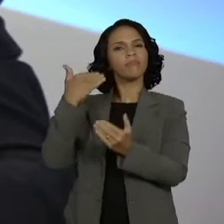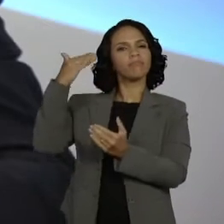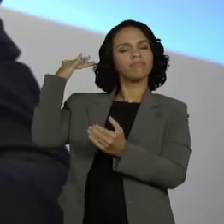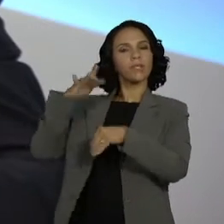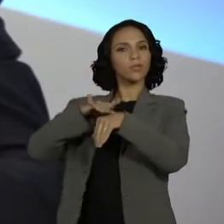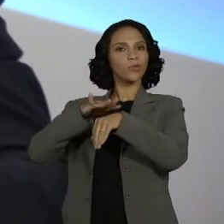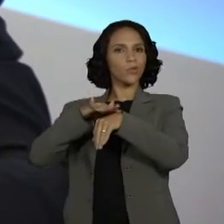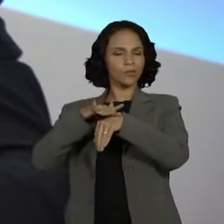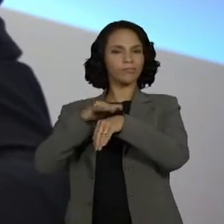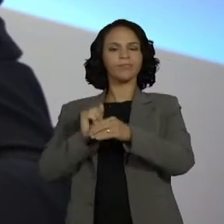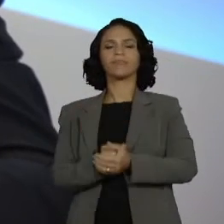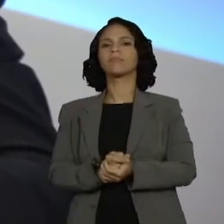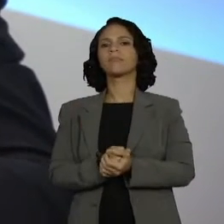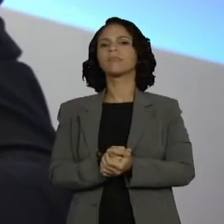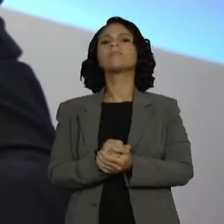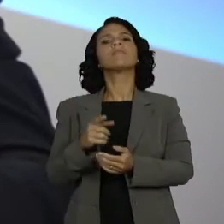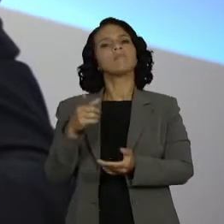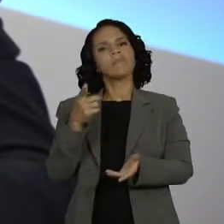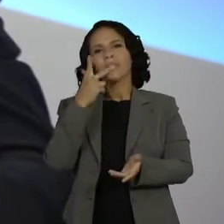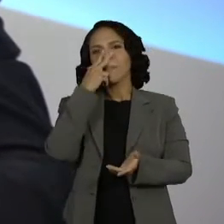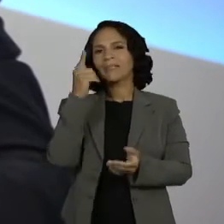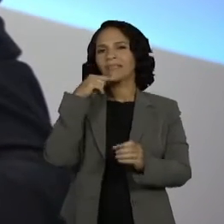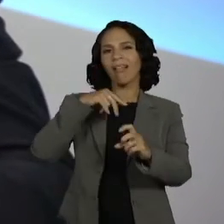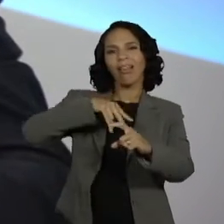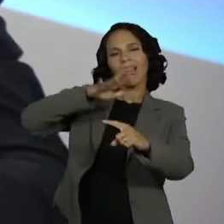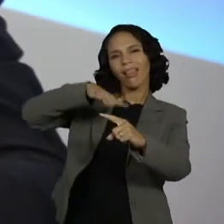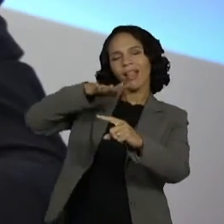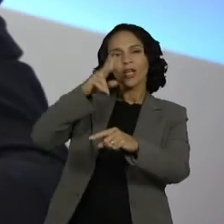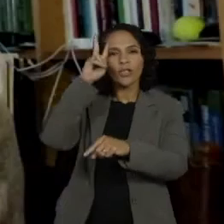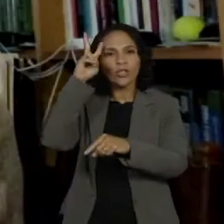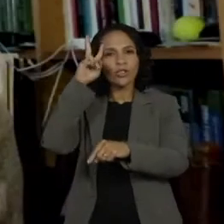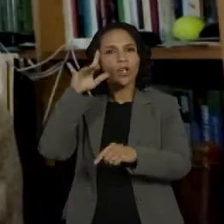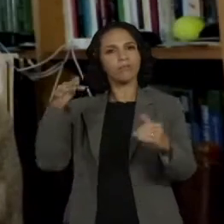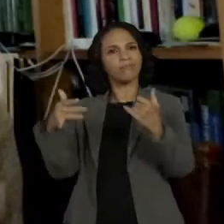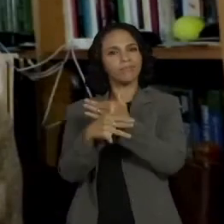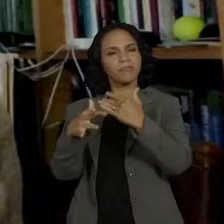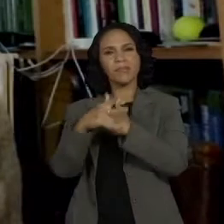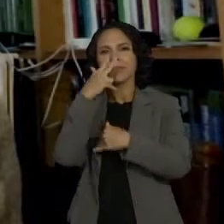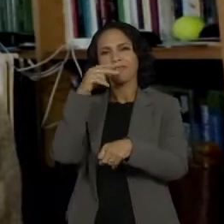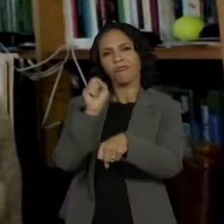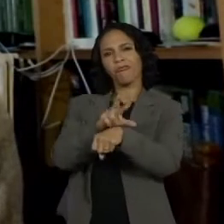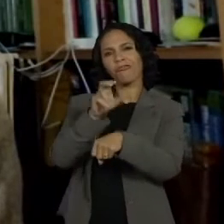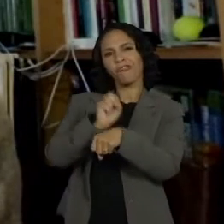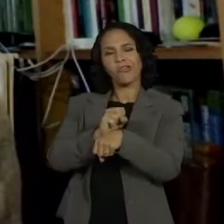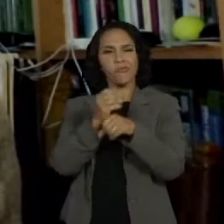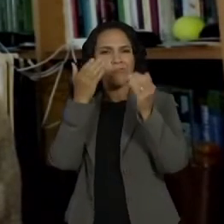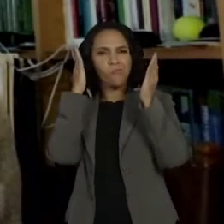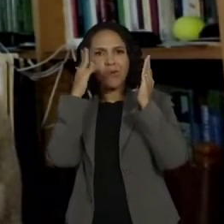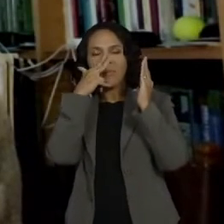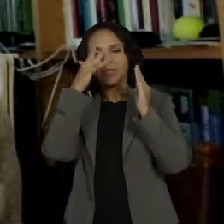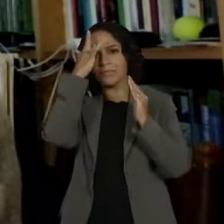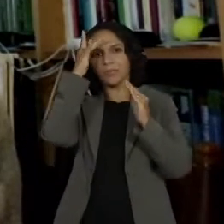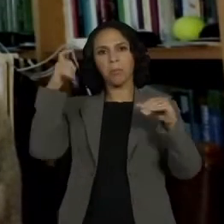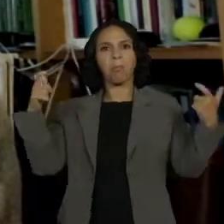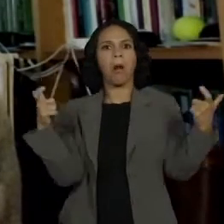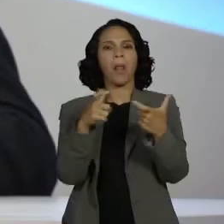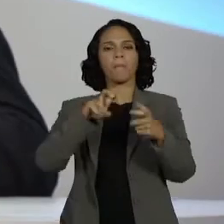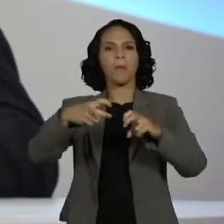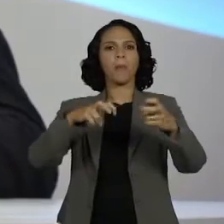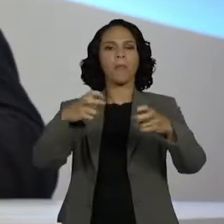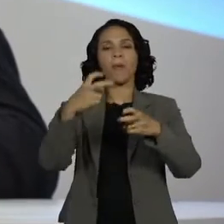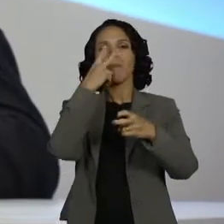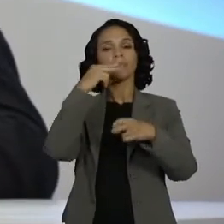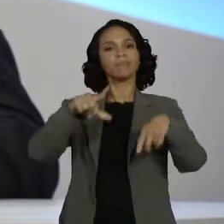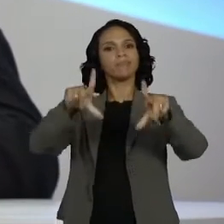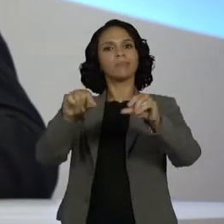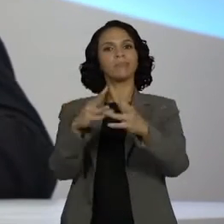relativamente baixa. Tem essa certa lenda urbana, talvez, de que vírus burros matam gente demais e acabam parando de se propagar, e